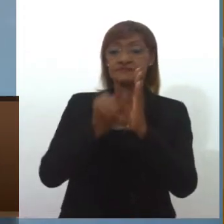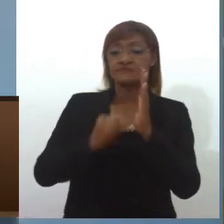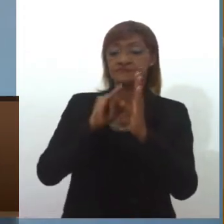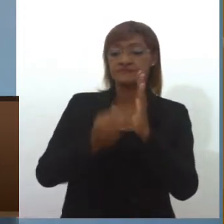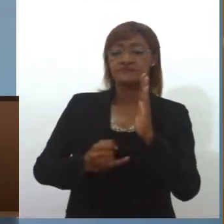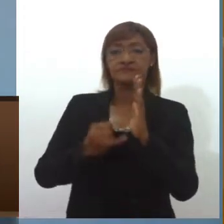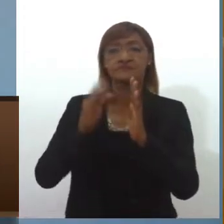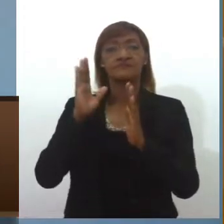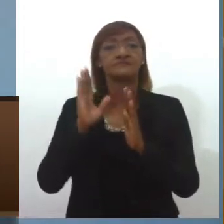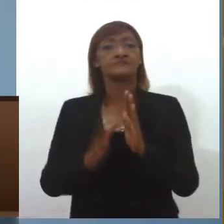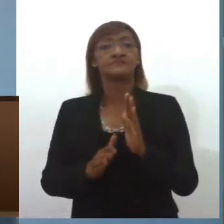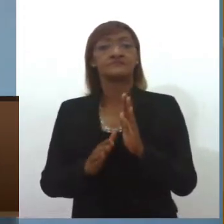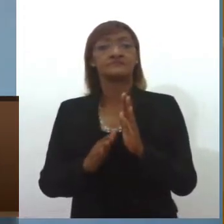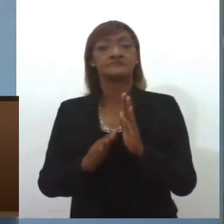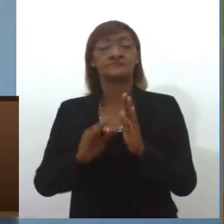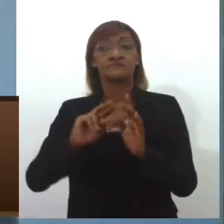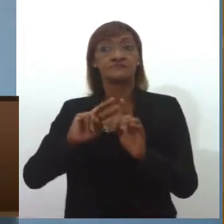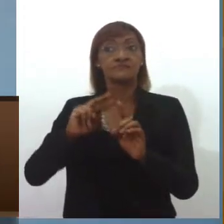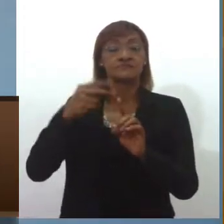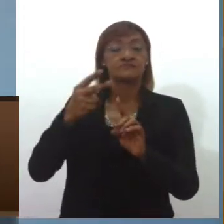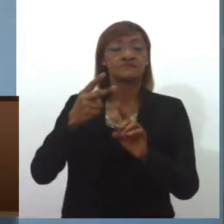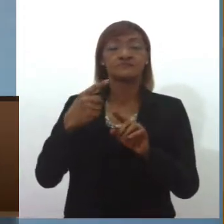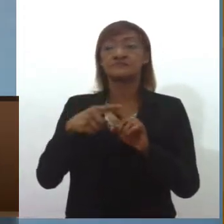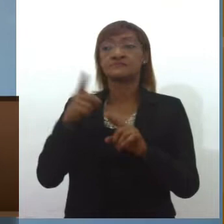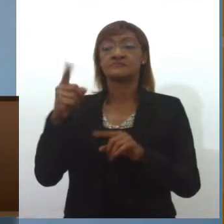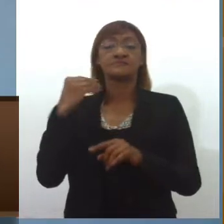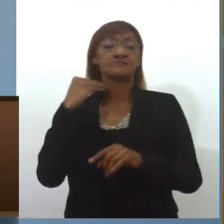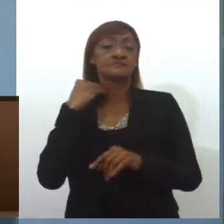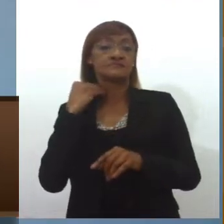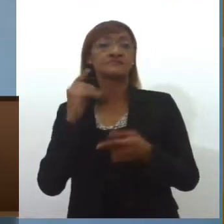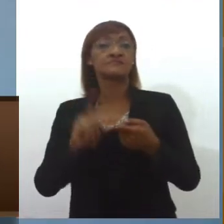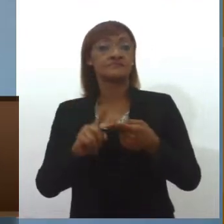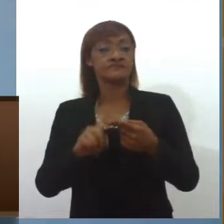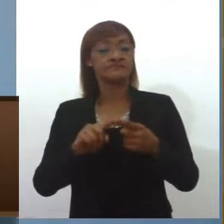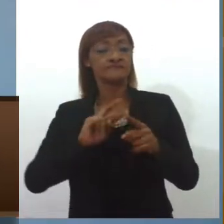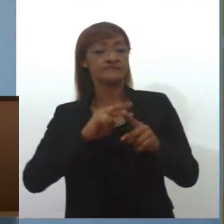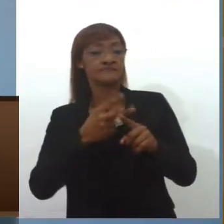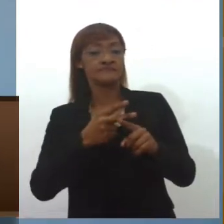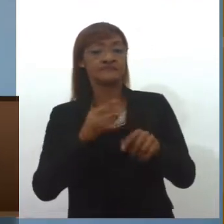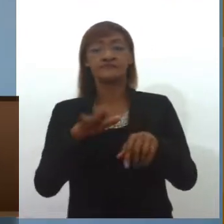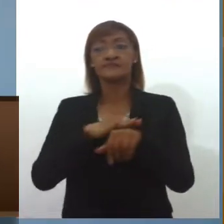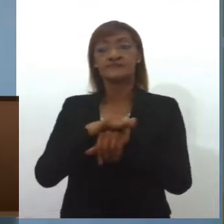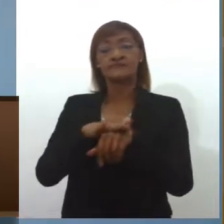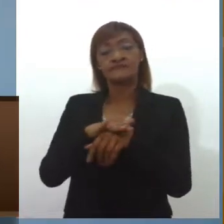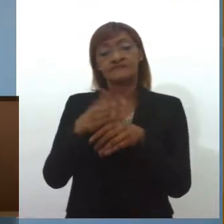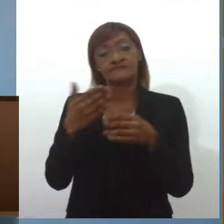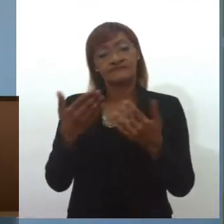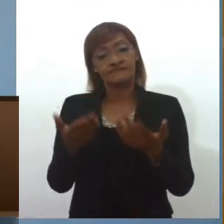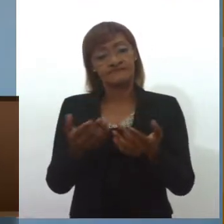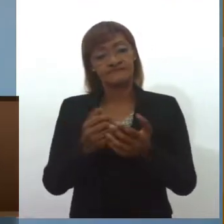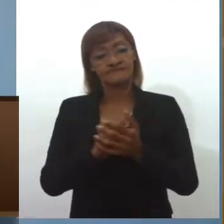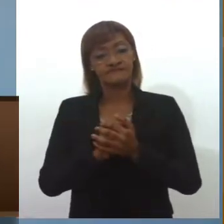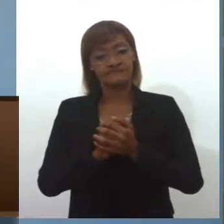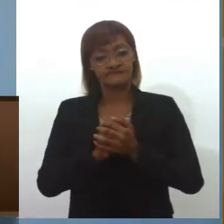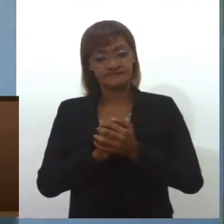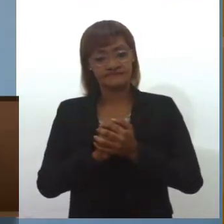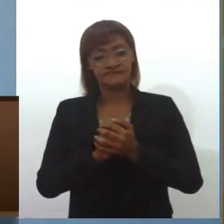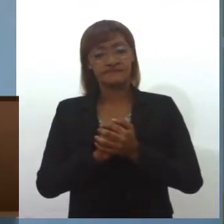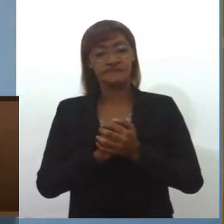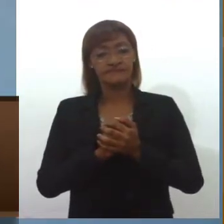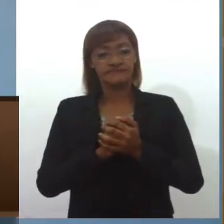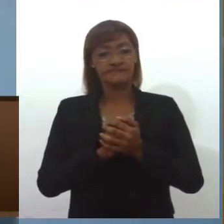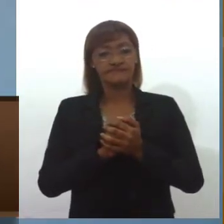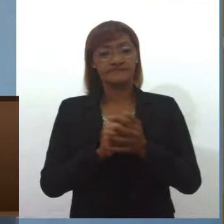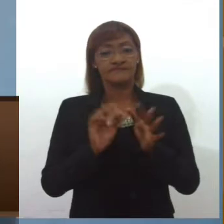de crédito, porque os juros dos bancos também crescerão. Podemos conversar um pouco melhor sobre isso. E aí, com